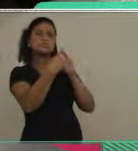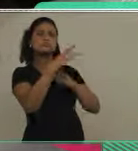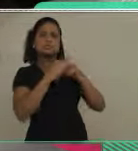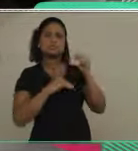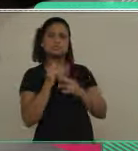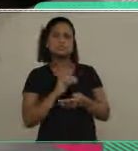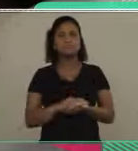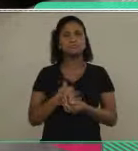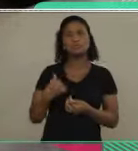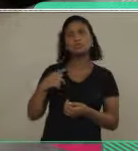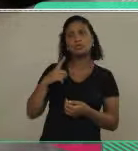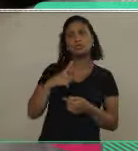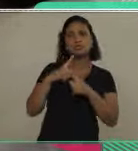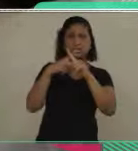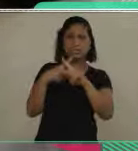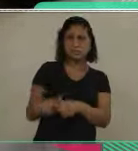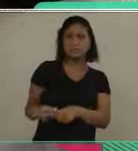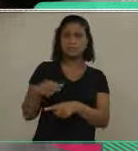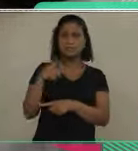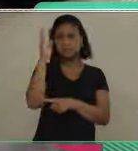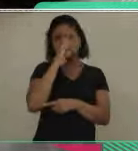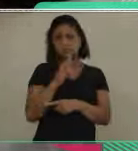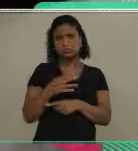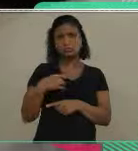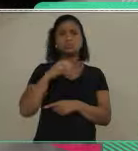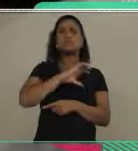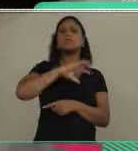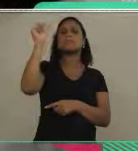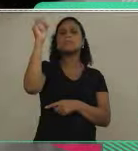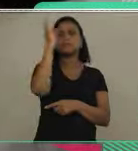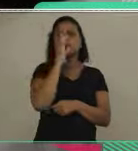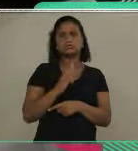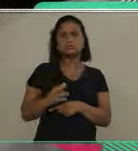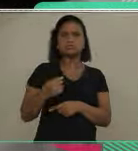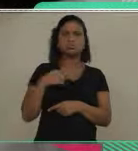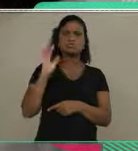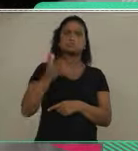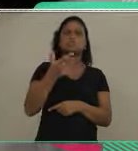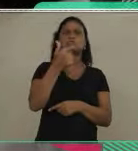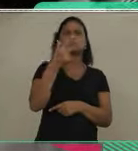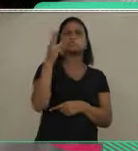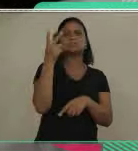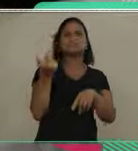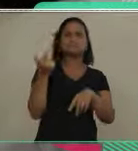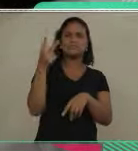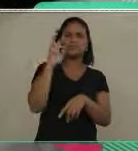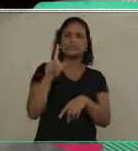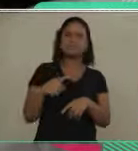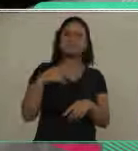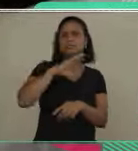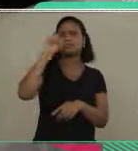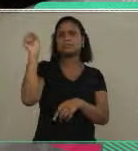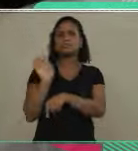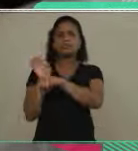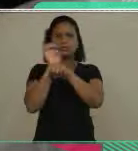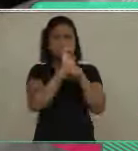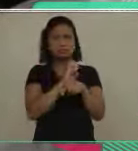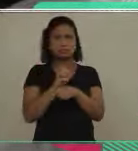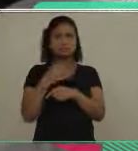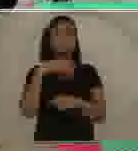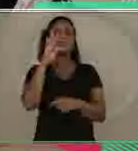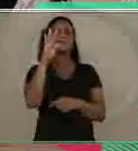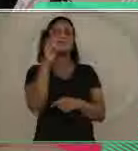brasileiro sou campeão brasileiro eu sou 12 vezes campeão estadual eu sou tetracampeão de